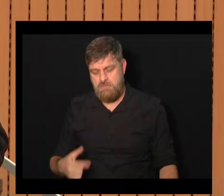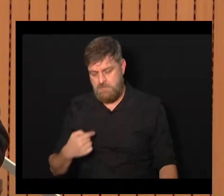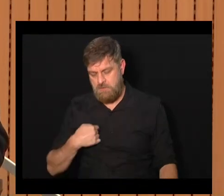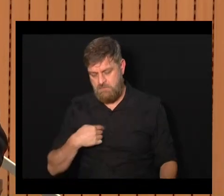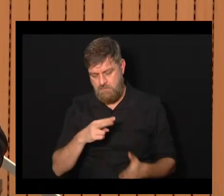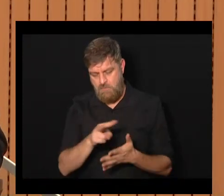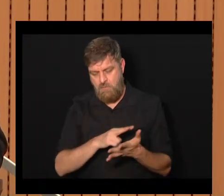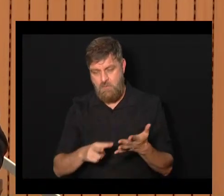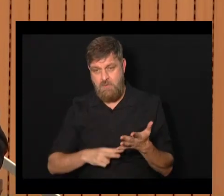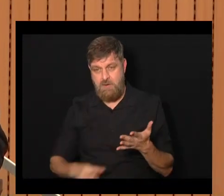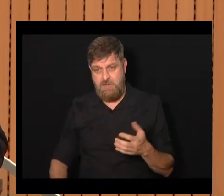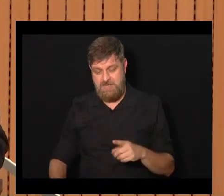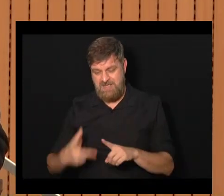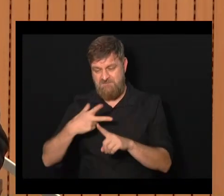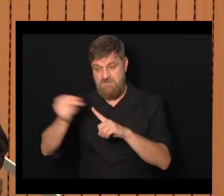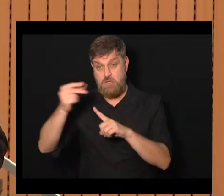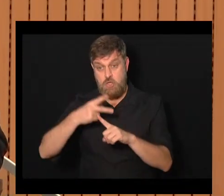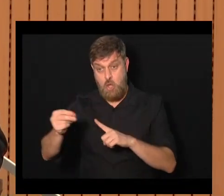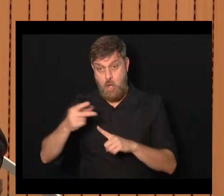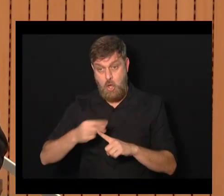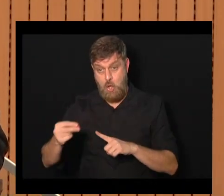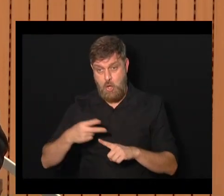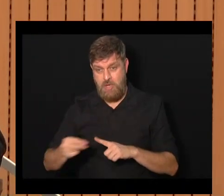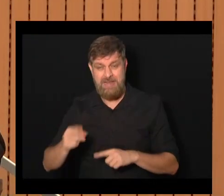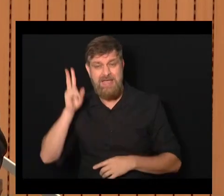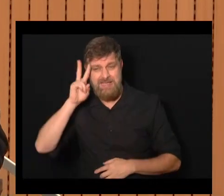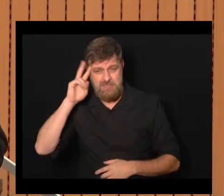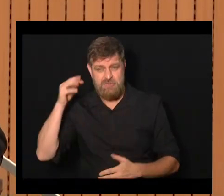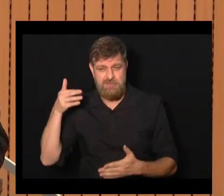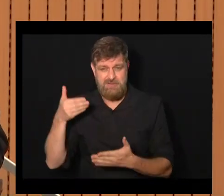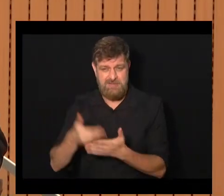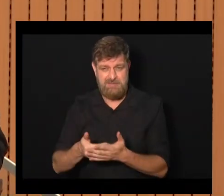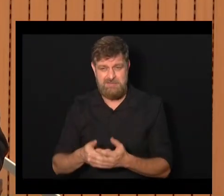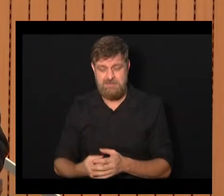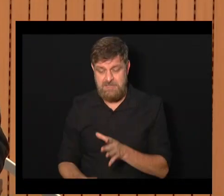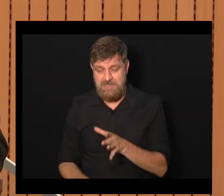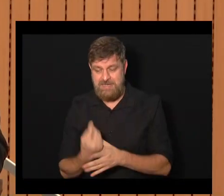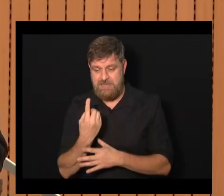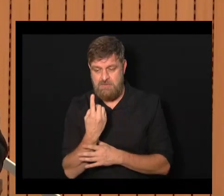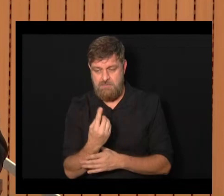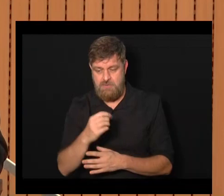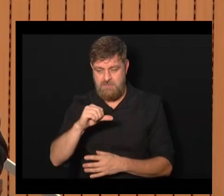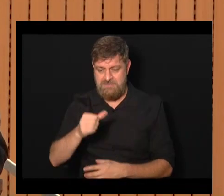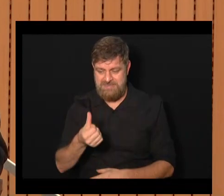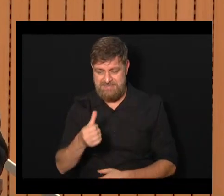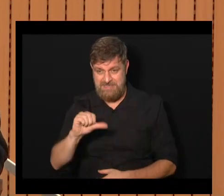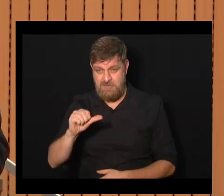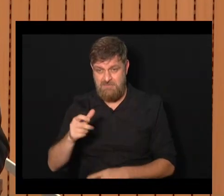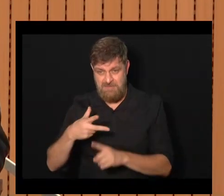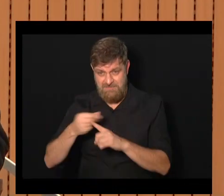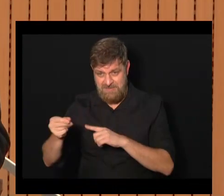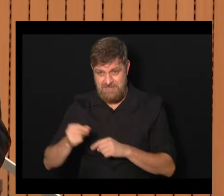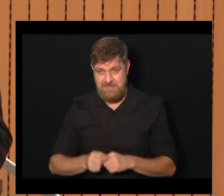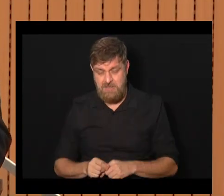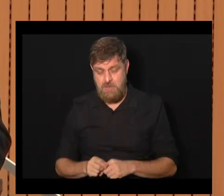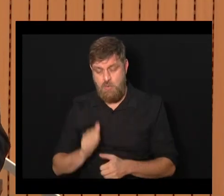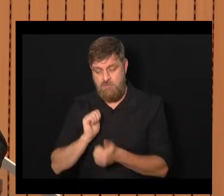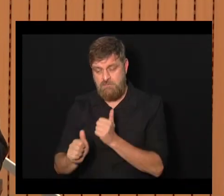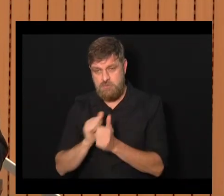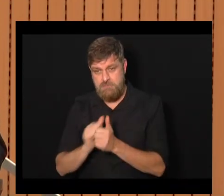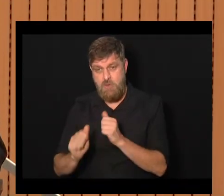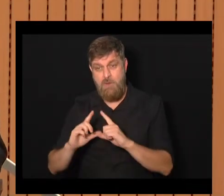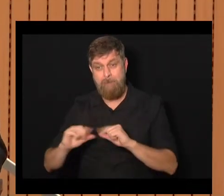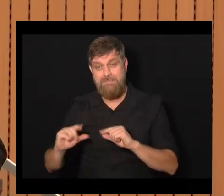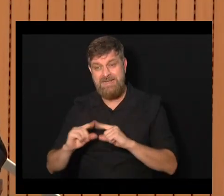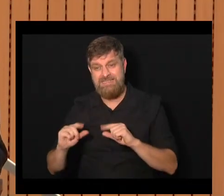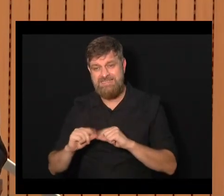os títulos que teve e sobre a história um pouco do Parque Brasília. Nascido em 1969 para ser campeão, o Parque Brasília Futebol Clube é